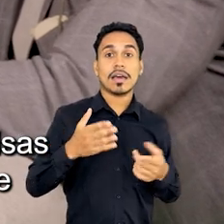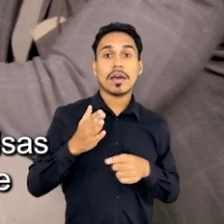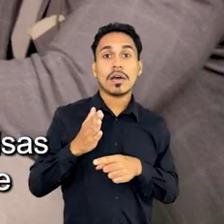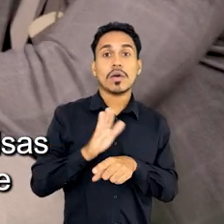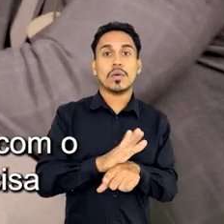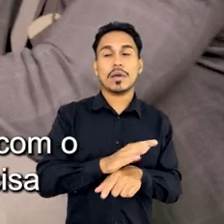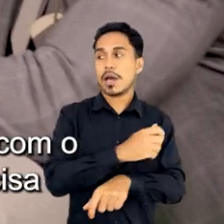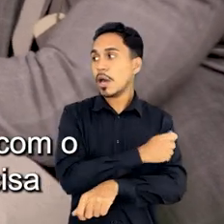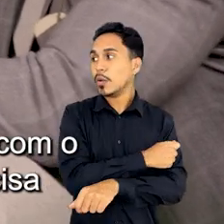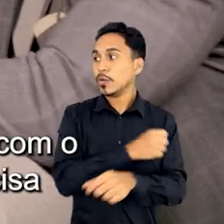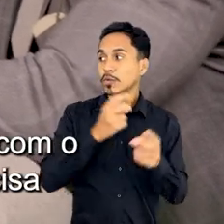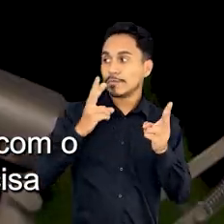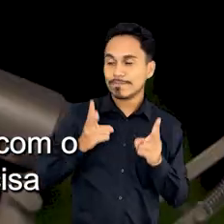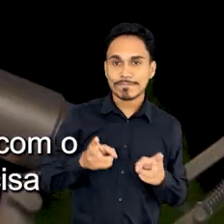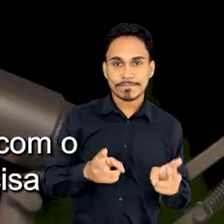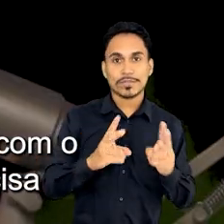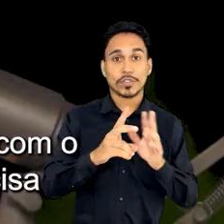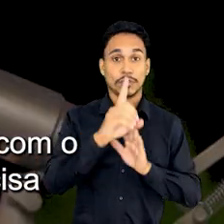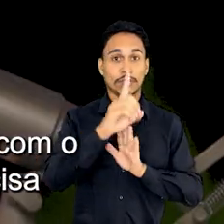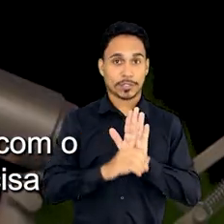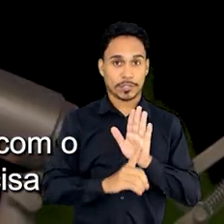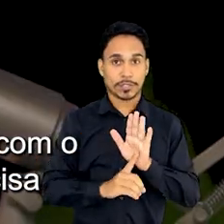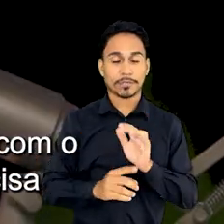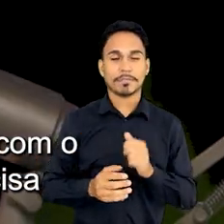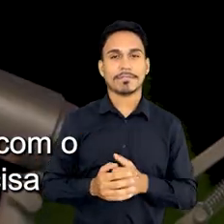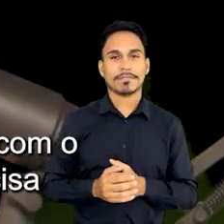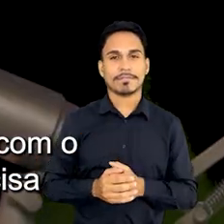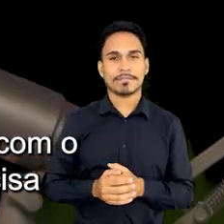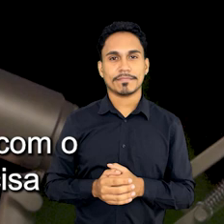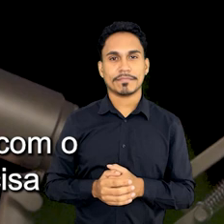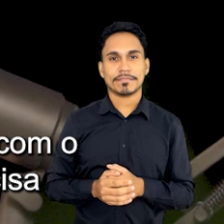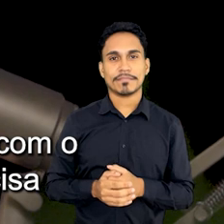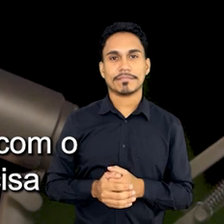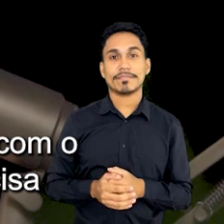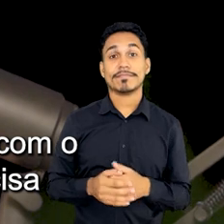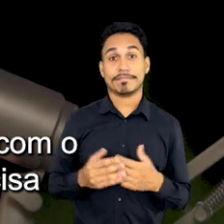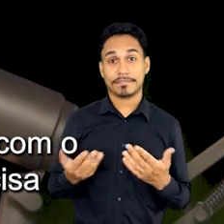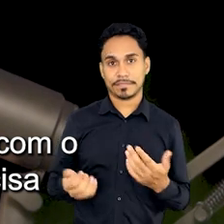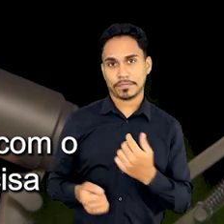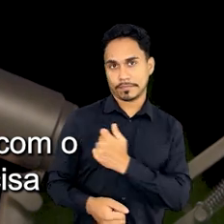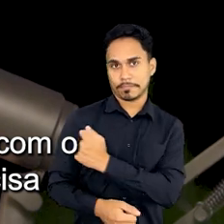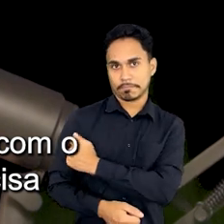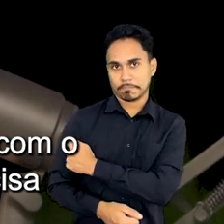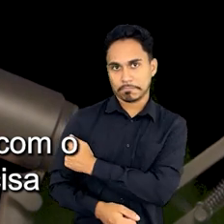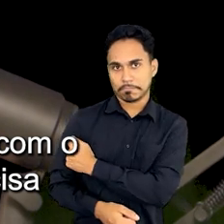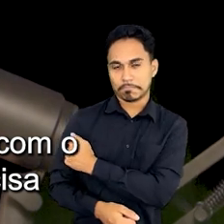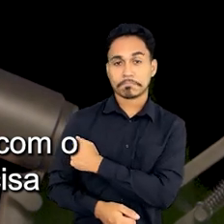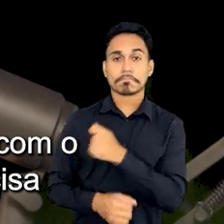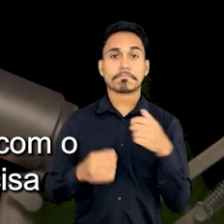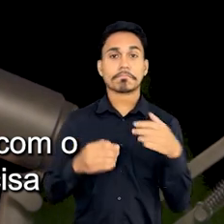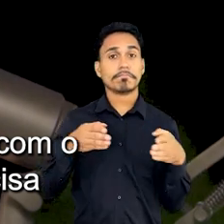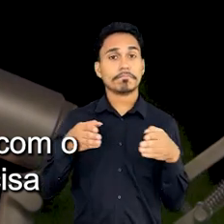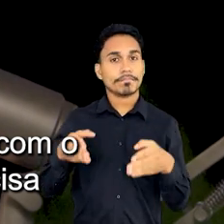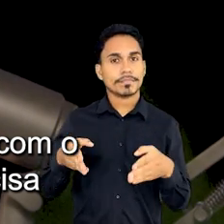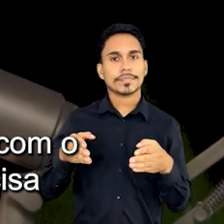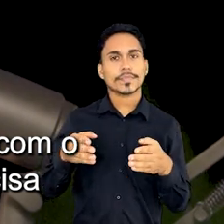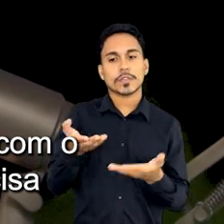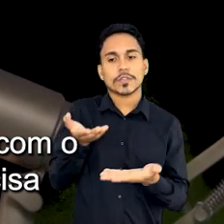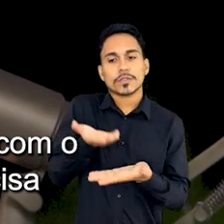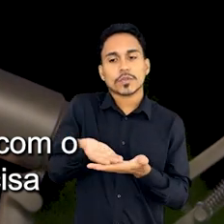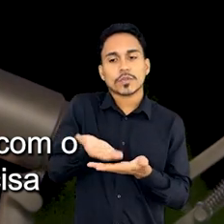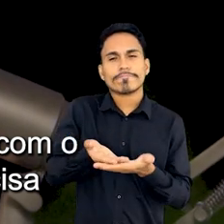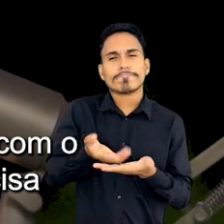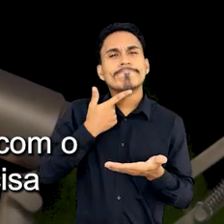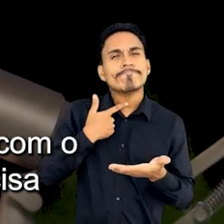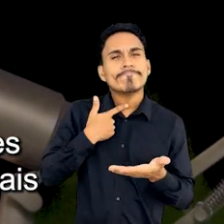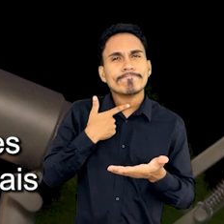seu direito e assegurado uhum hoje um aluno não chega só com o interesse ou a necessidade de